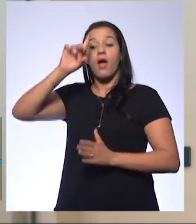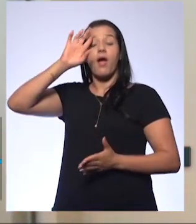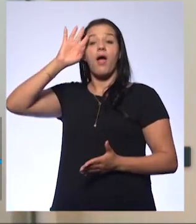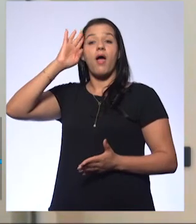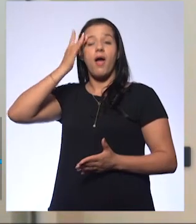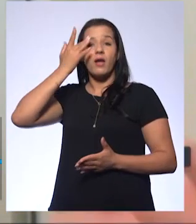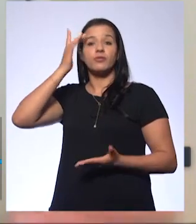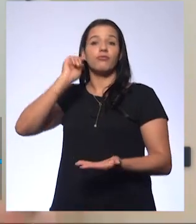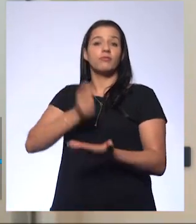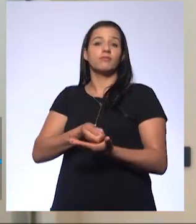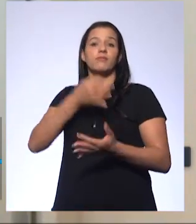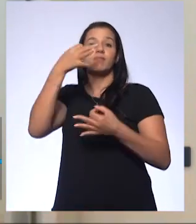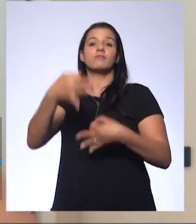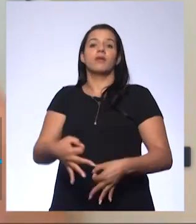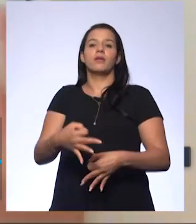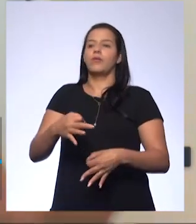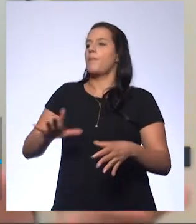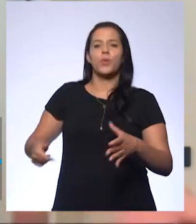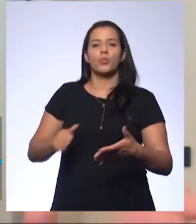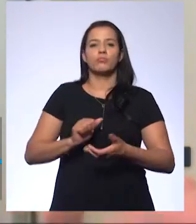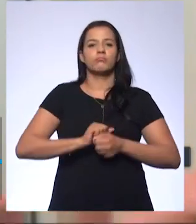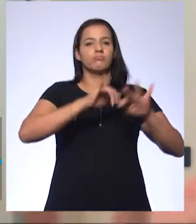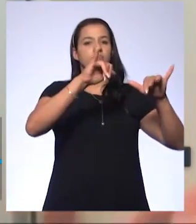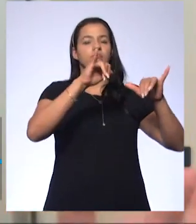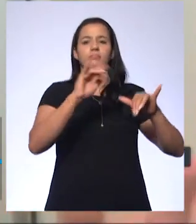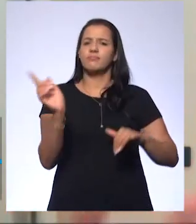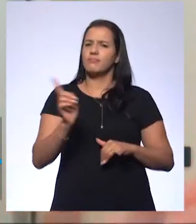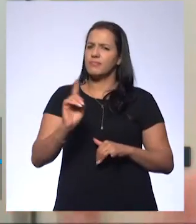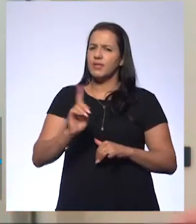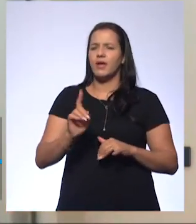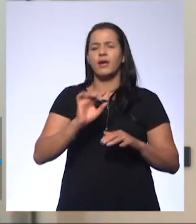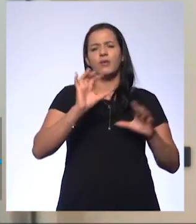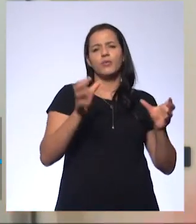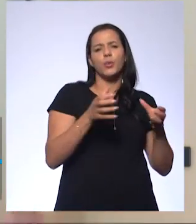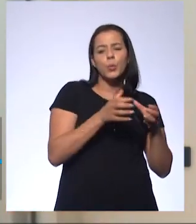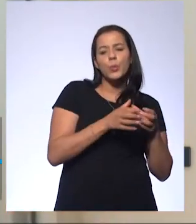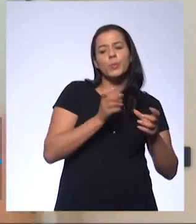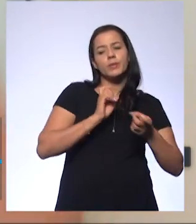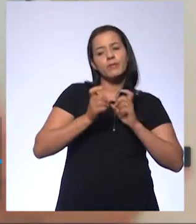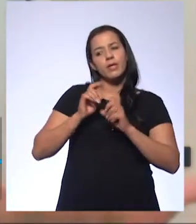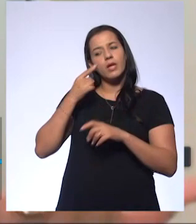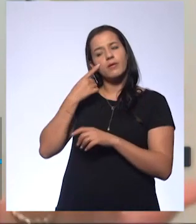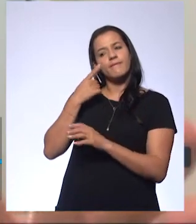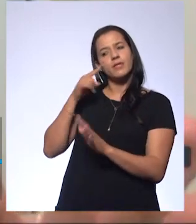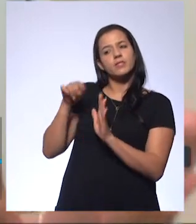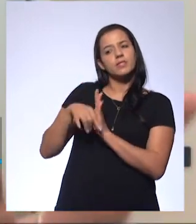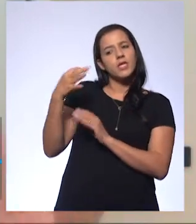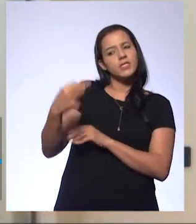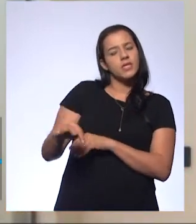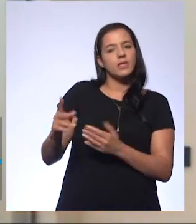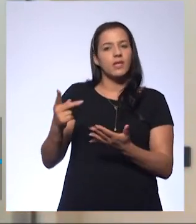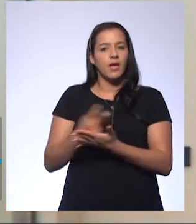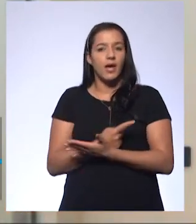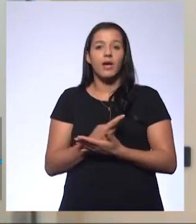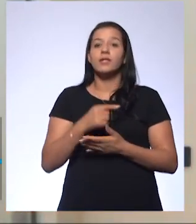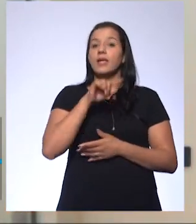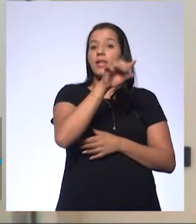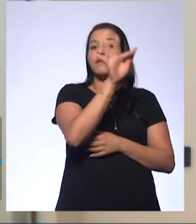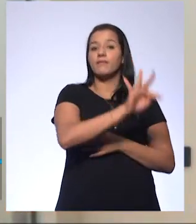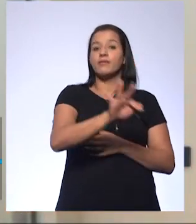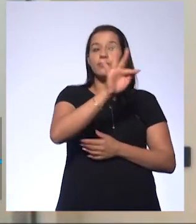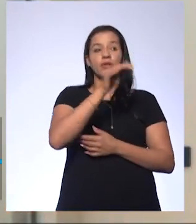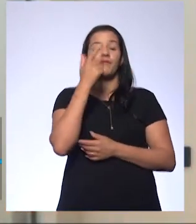estudos, com base nos estudos de cientistas anteriores, eles vão trabalhando nisso. Mas também não é assim, o cientista achou que